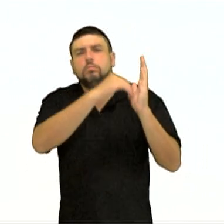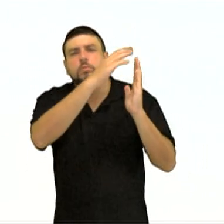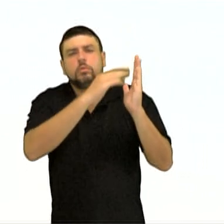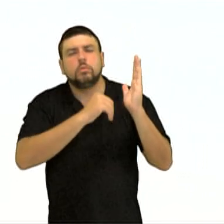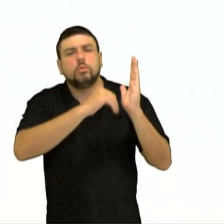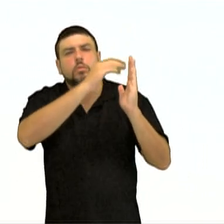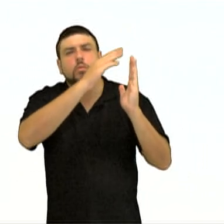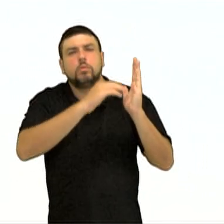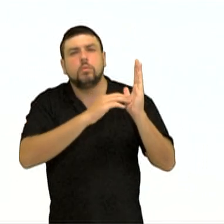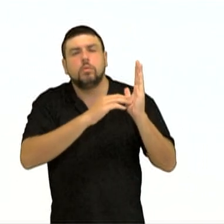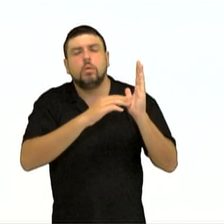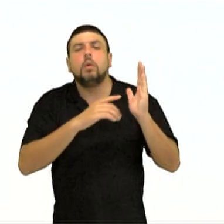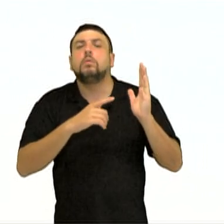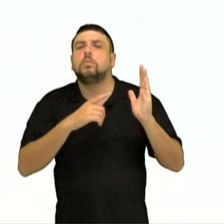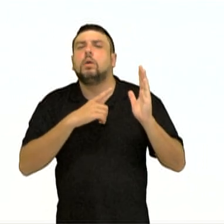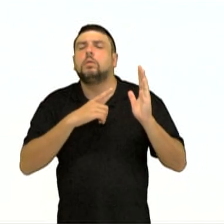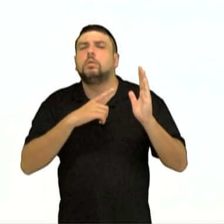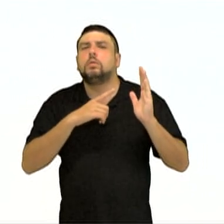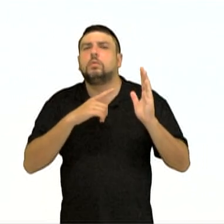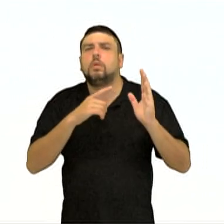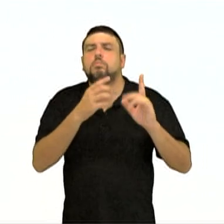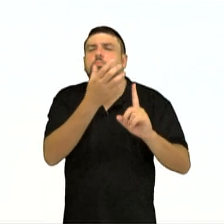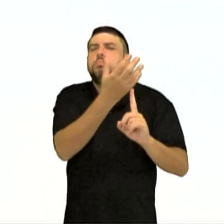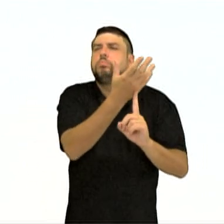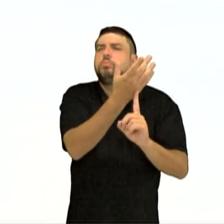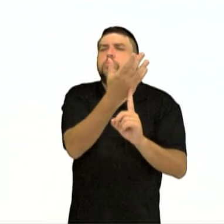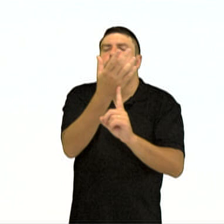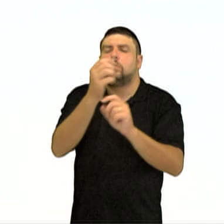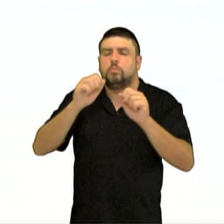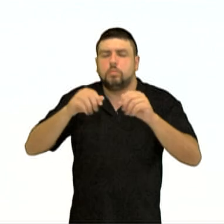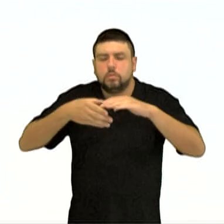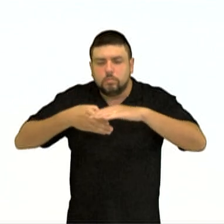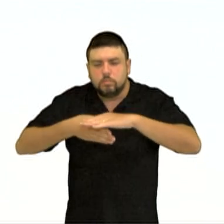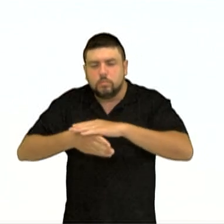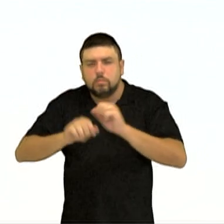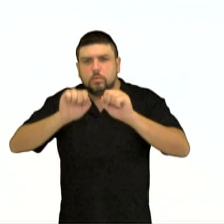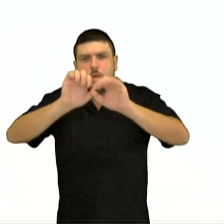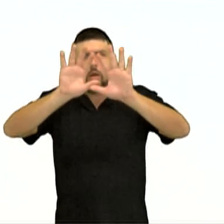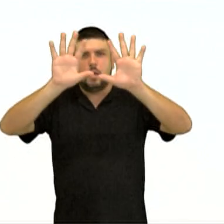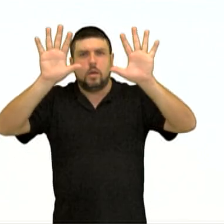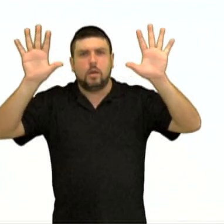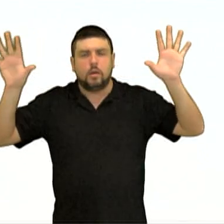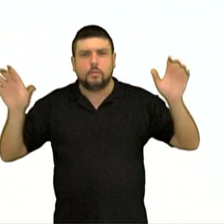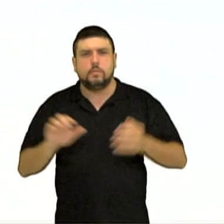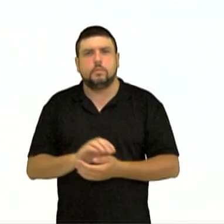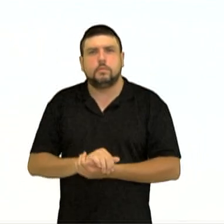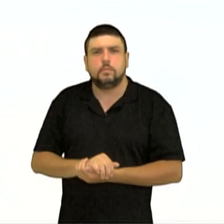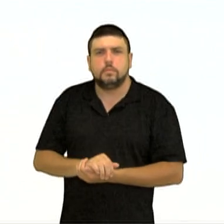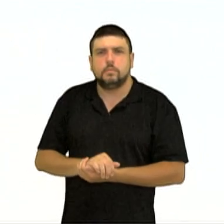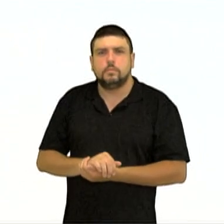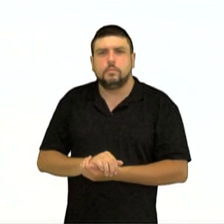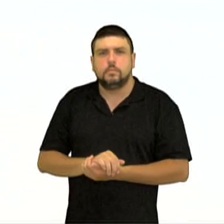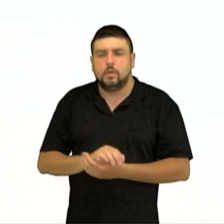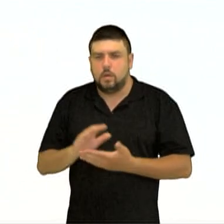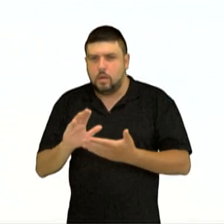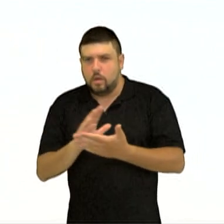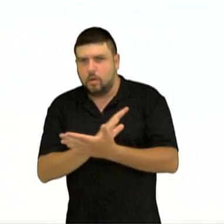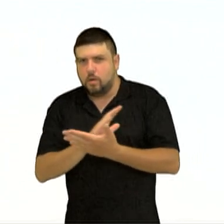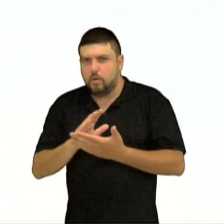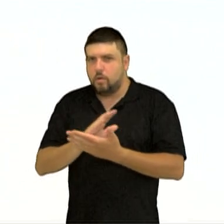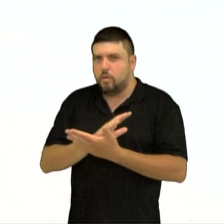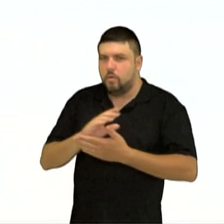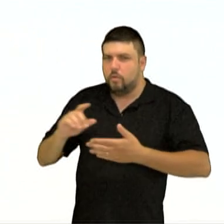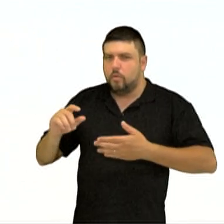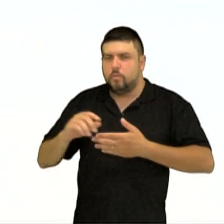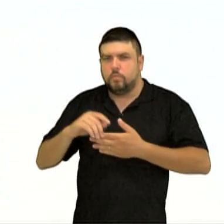passaram a ser vistos à luz de velas. Artistas registraram essas imagens e podemos